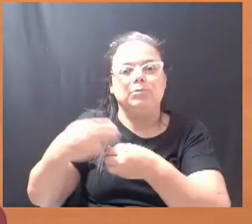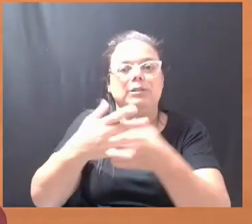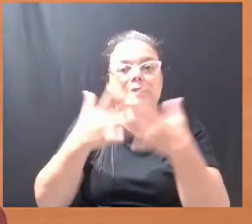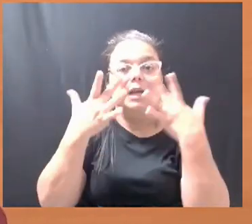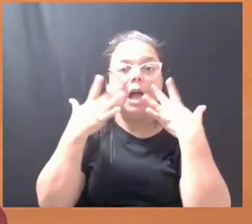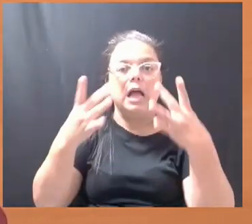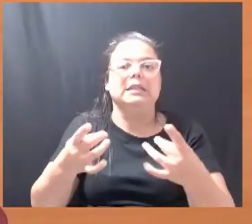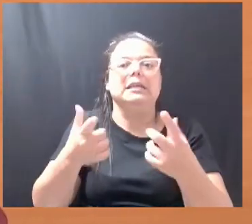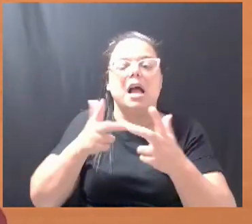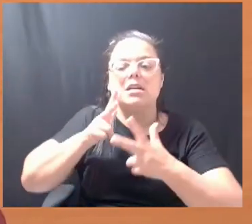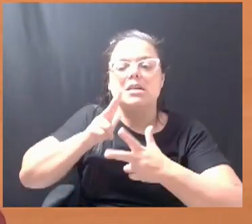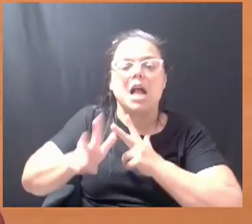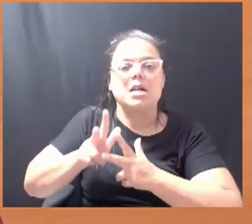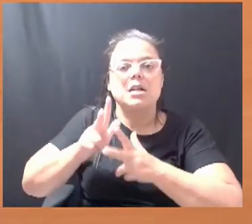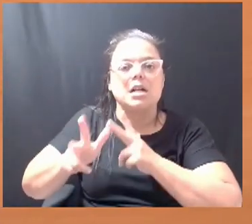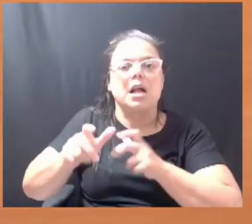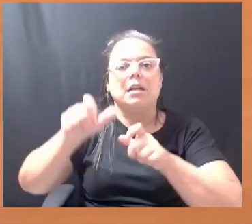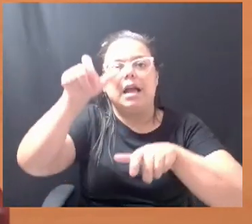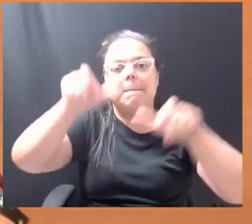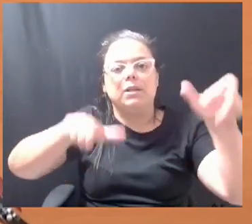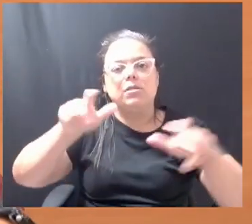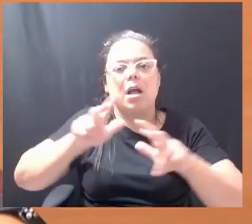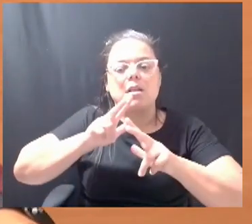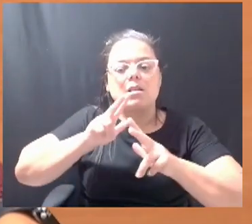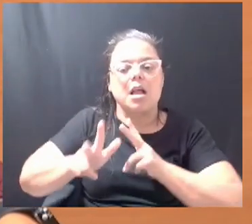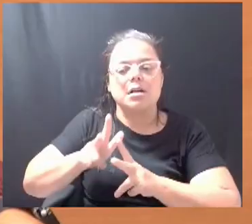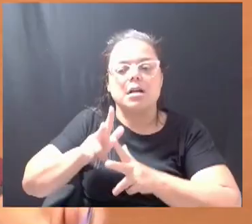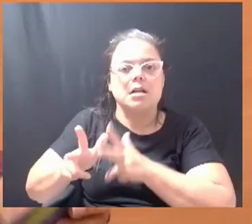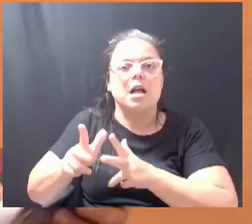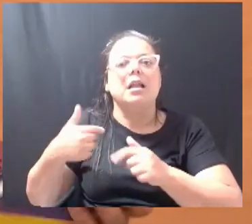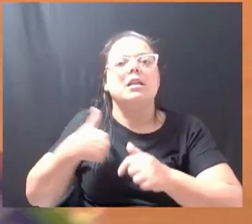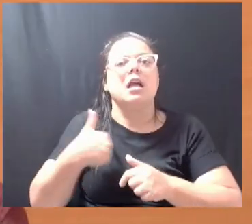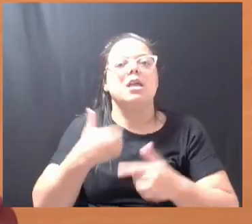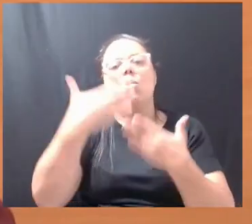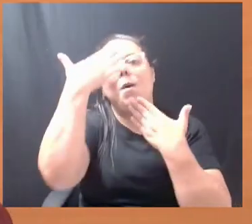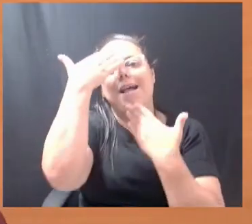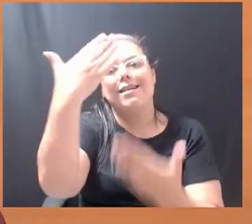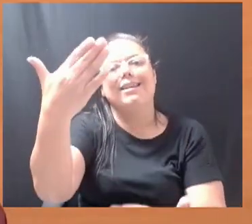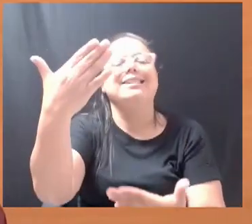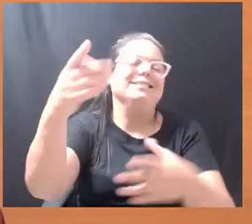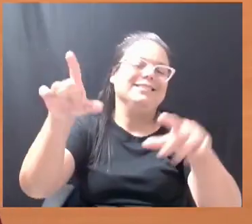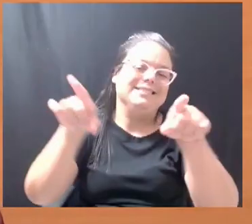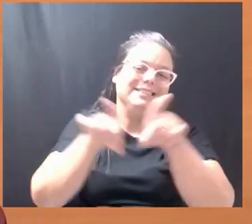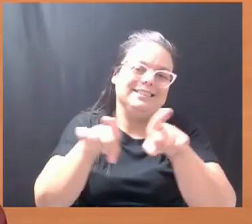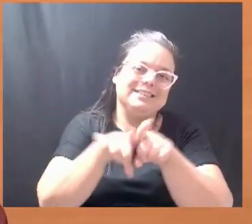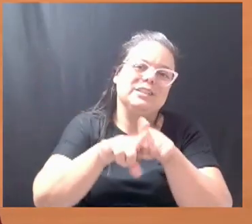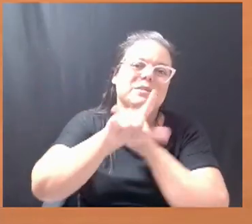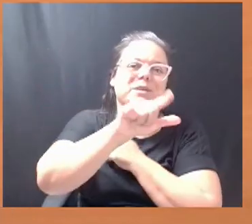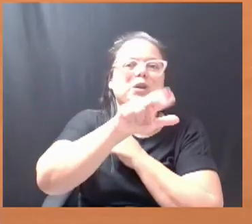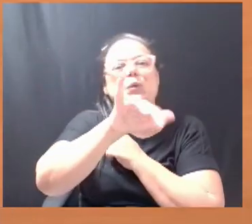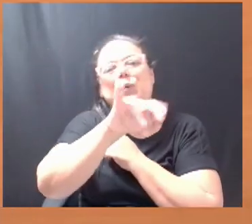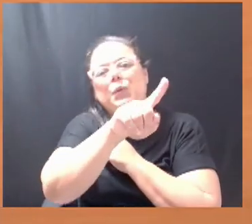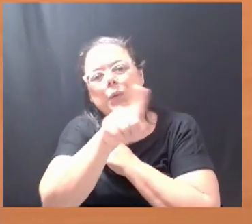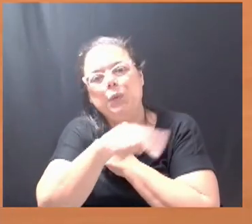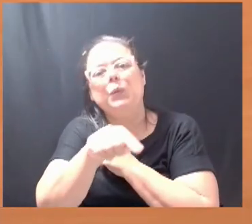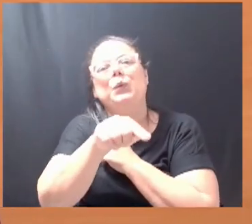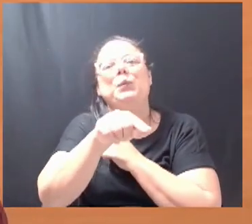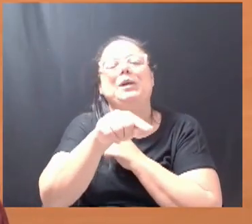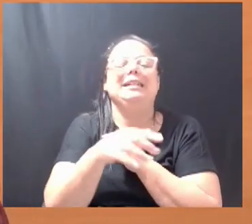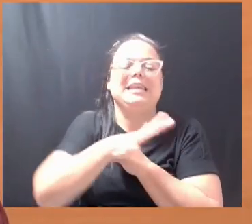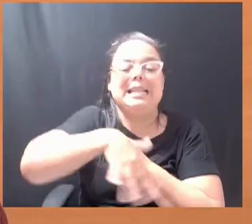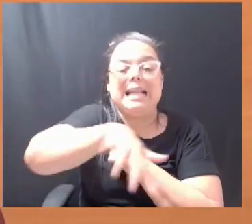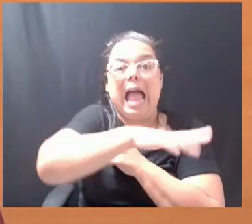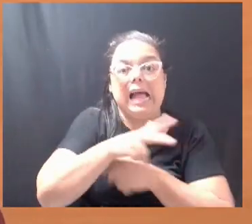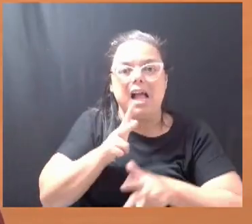à Pessoa que Gagueja. Agradecer a disposição do Luiz, que é da Abra Gagueira, e da Lívia,